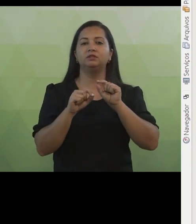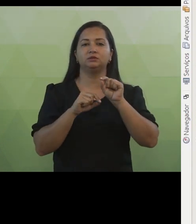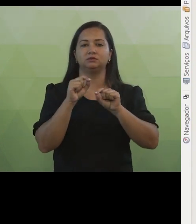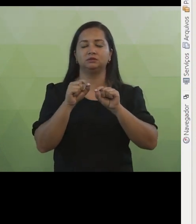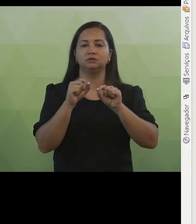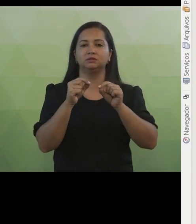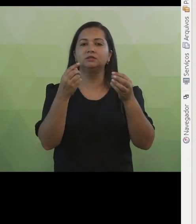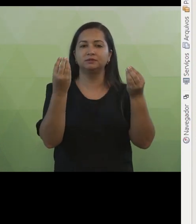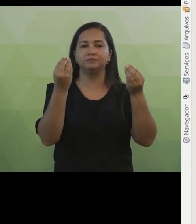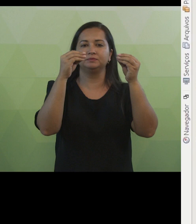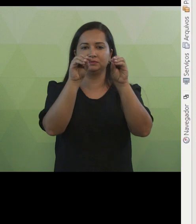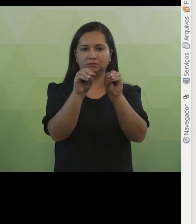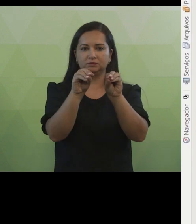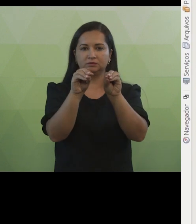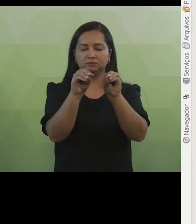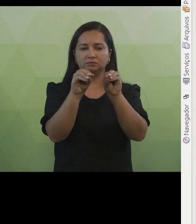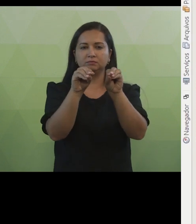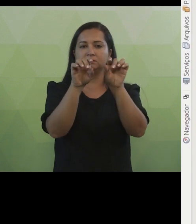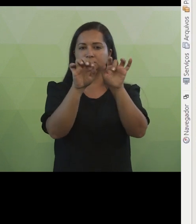fazemos o lançamento,